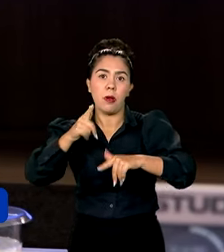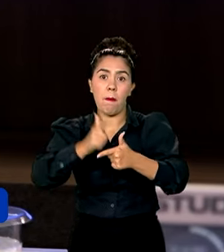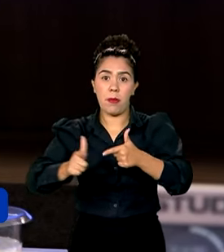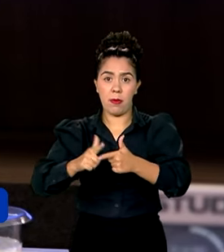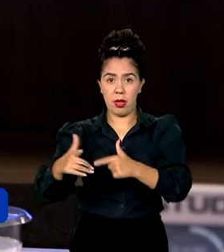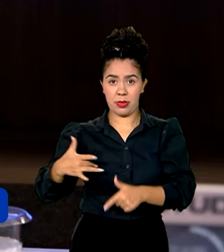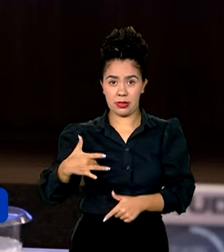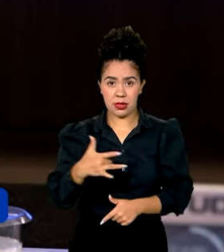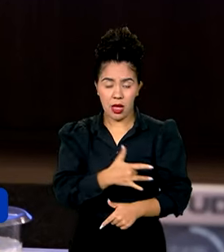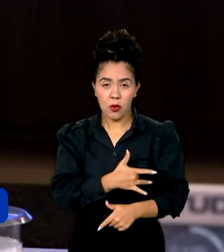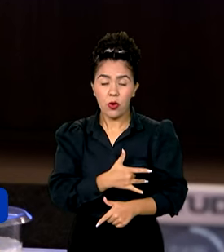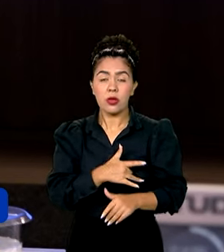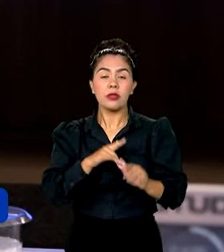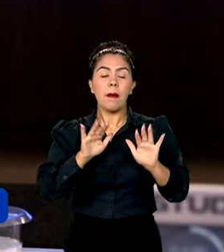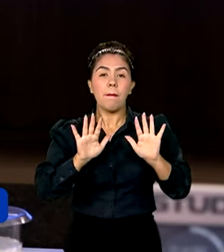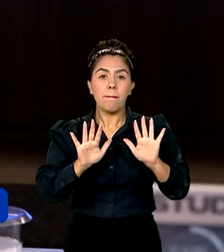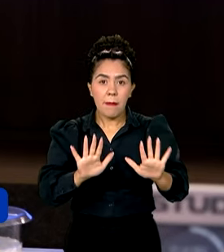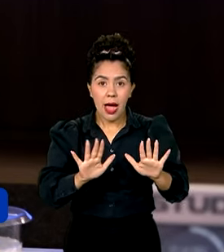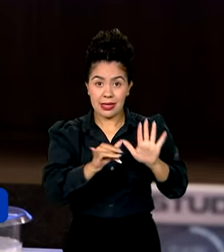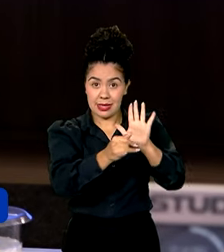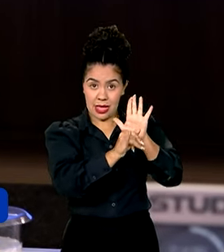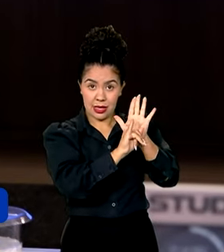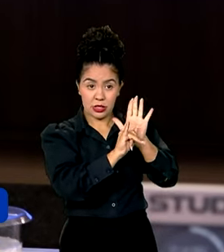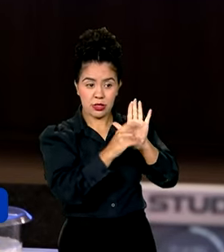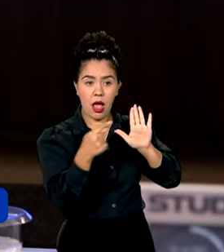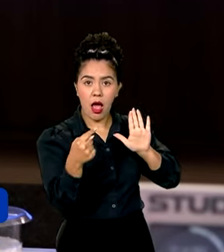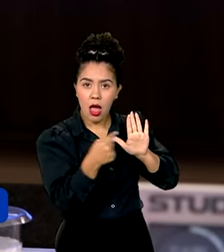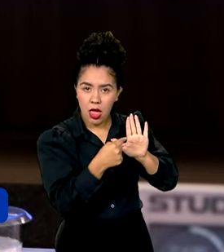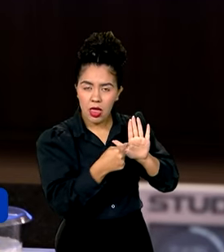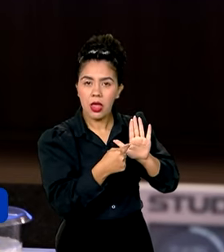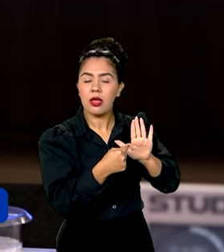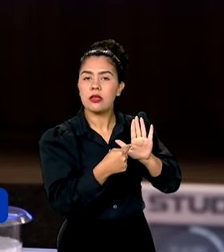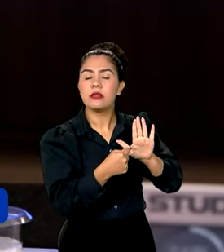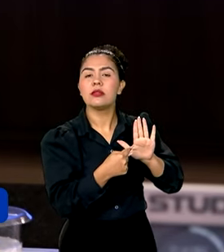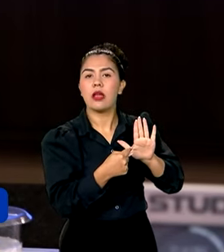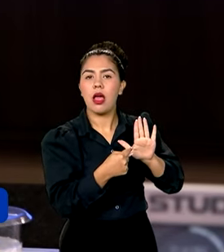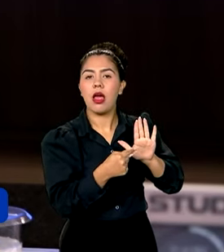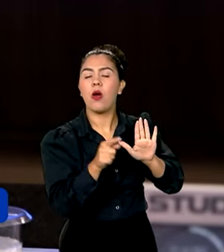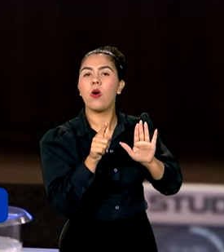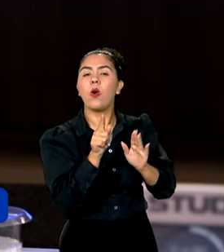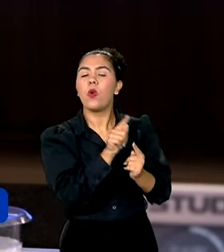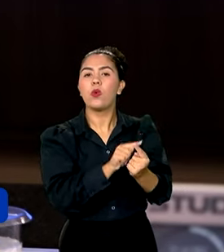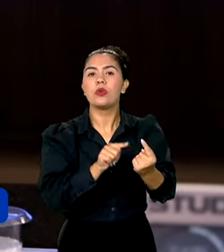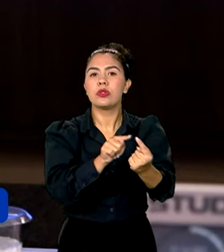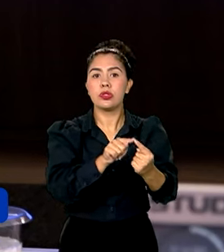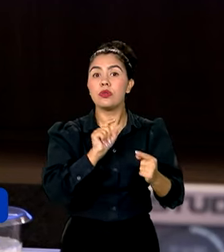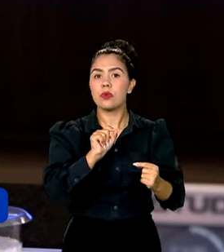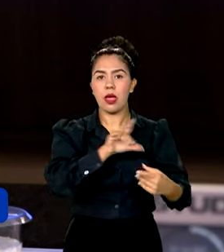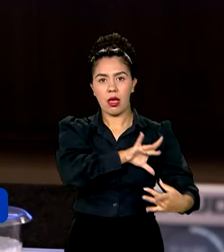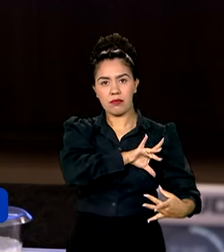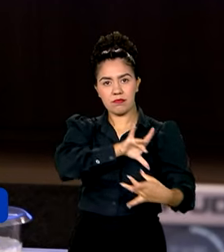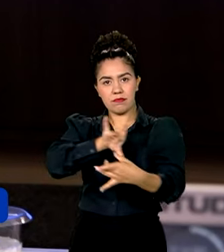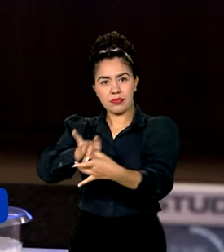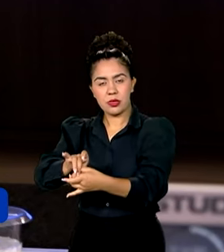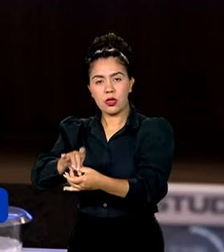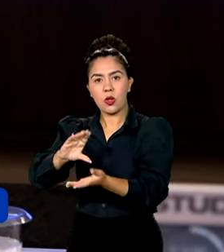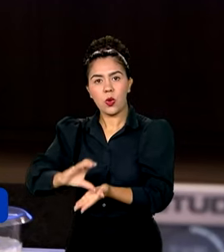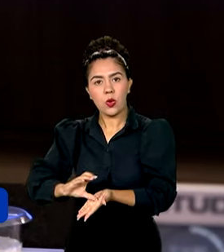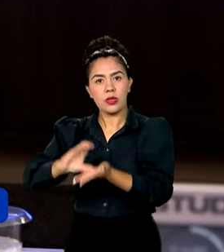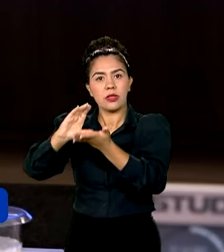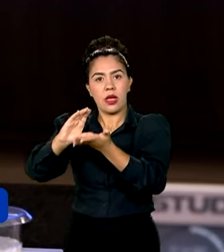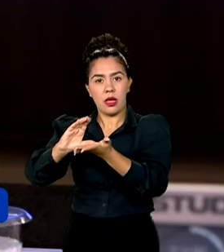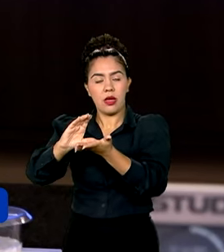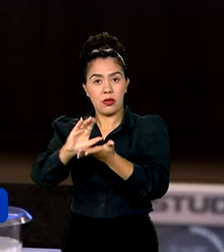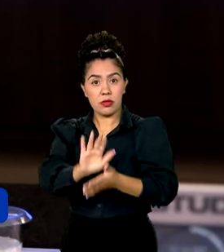eh Então esse edital ele vem reforçar junto com o Conselho Nacional de secretários municipais de